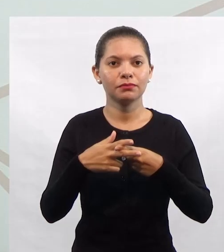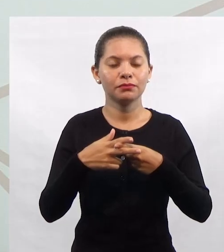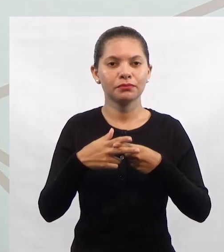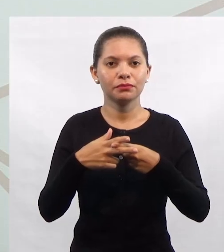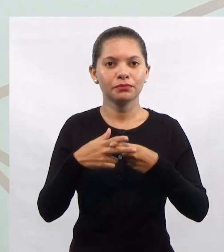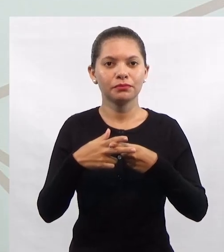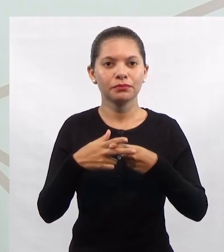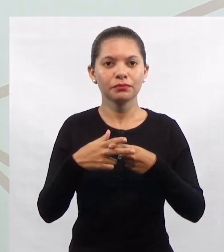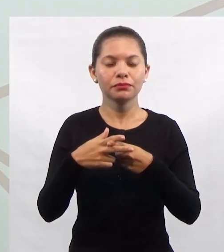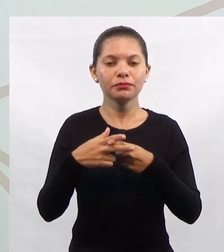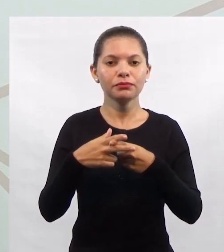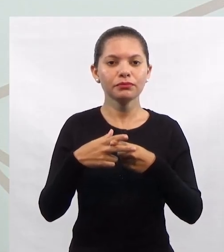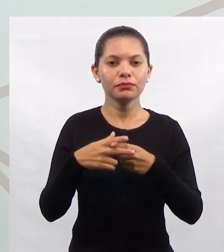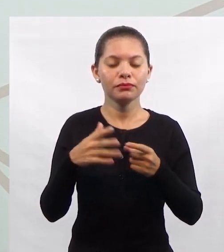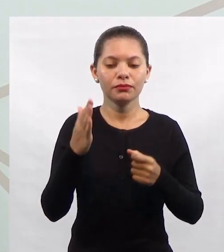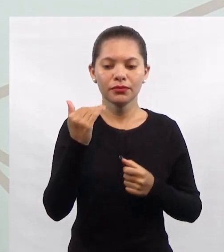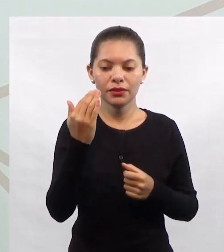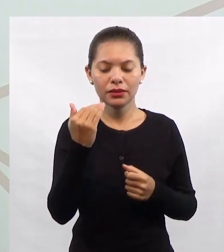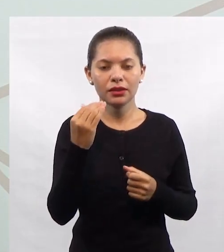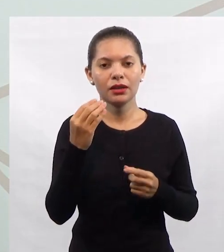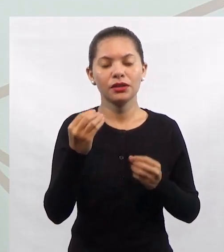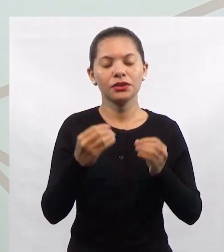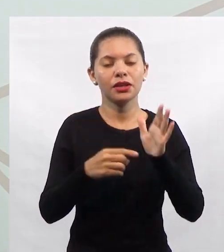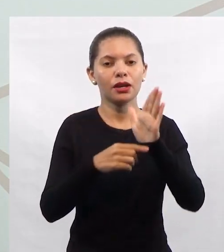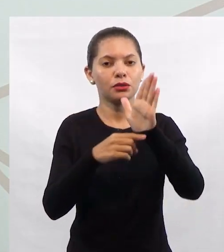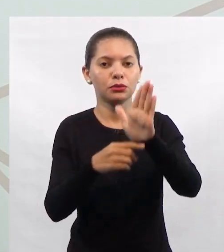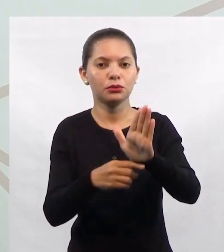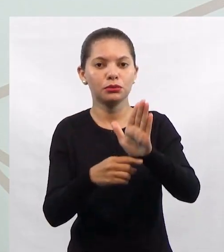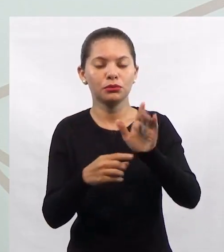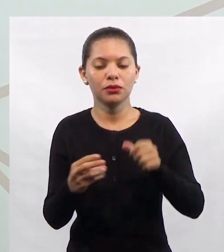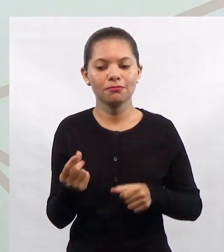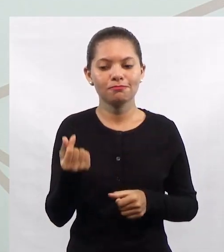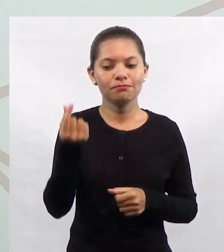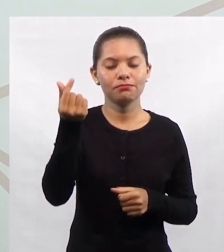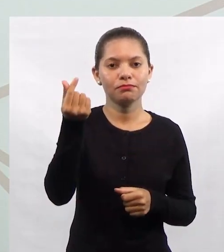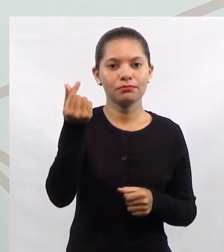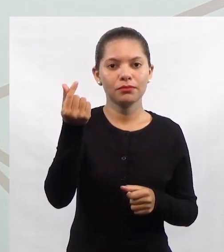e de assistência alimentar e assistência financeira à família